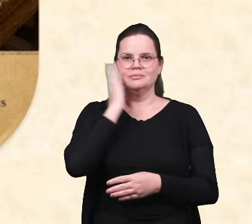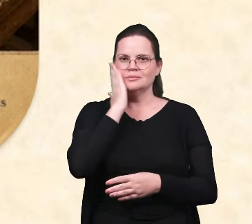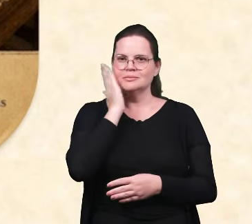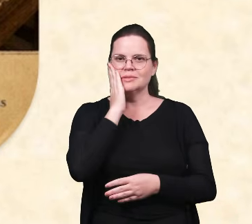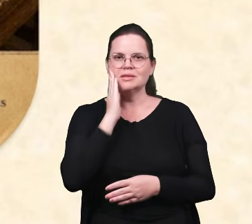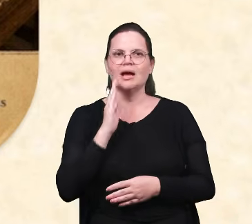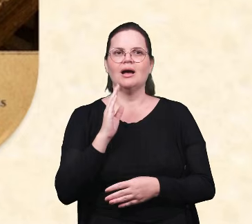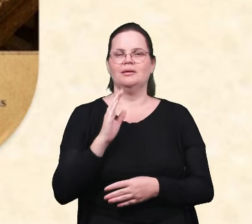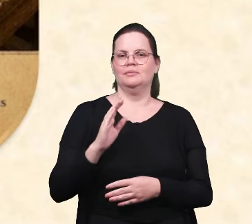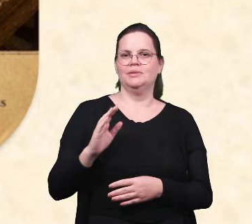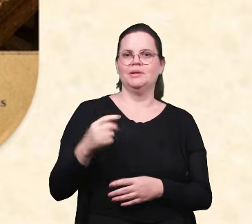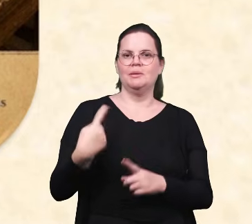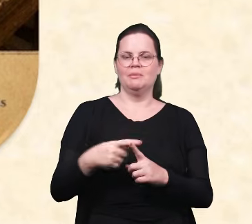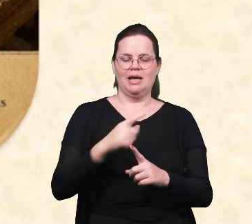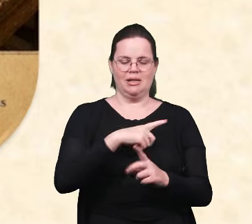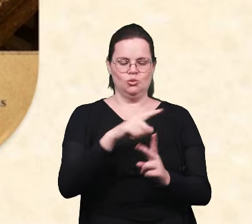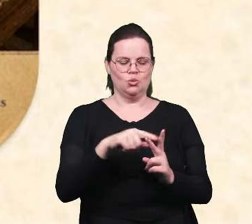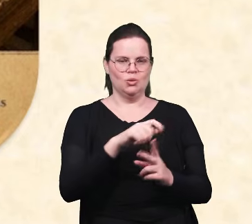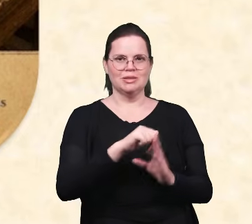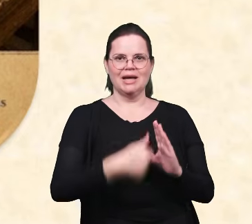pecadores também. Eram duas